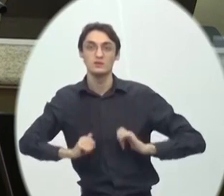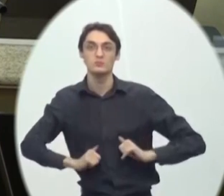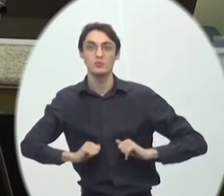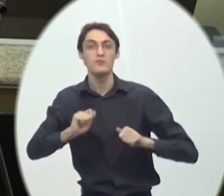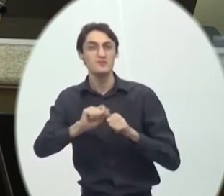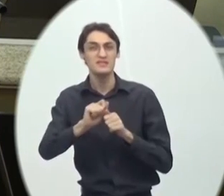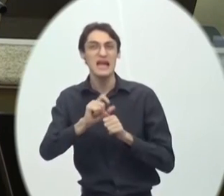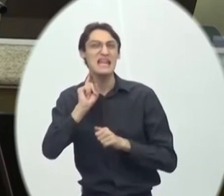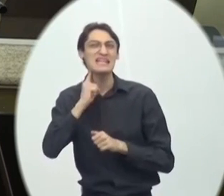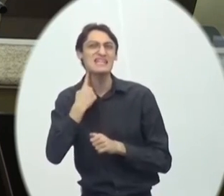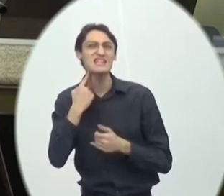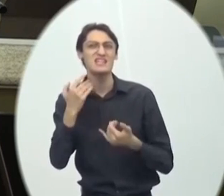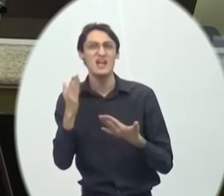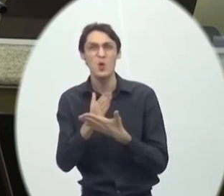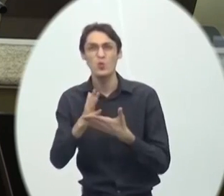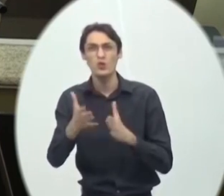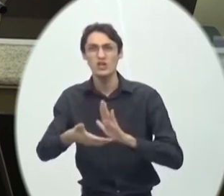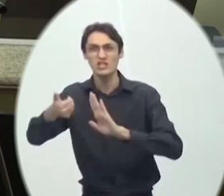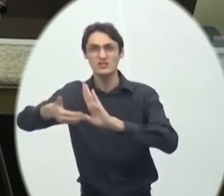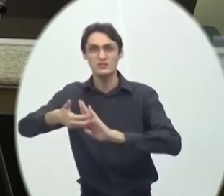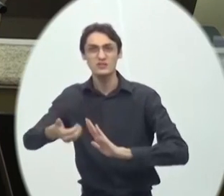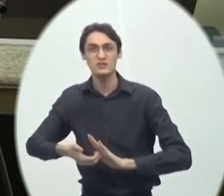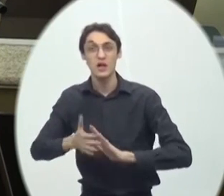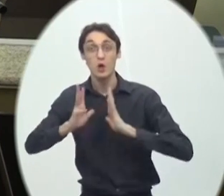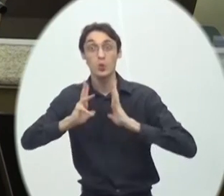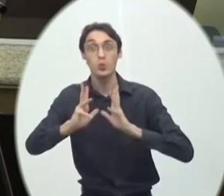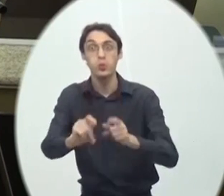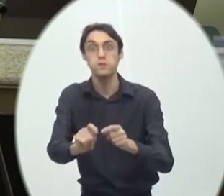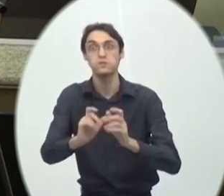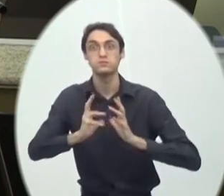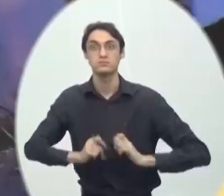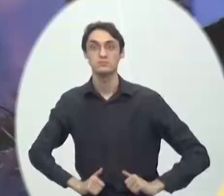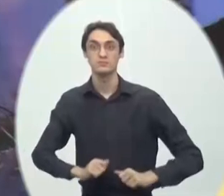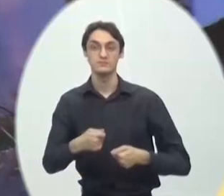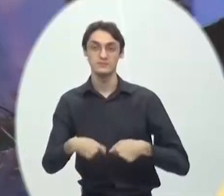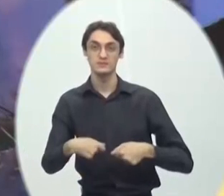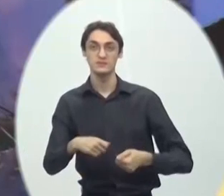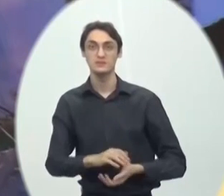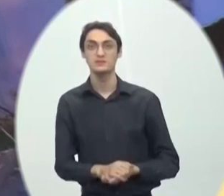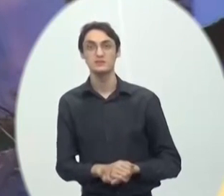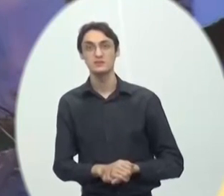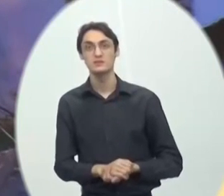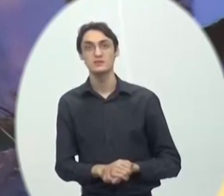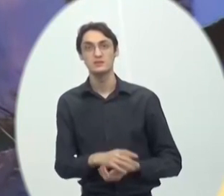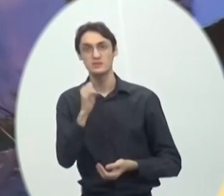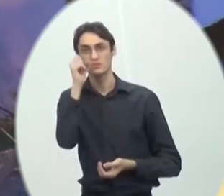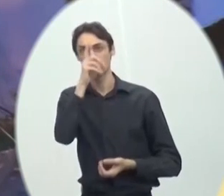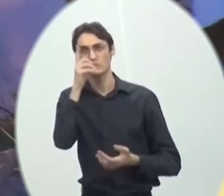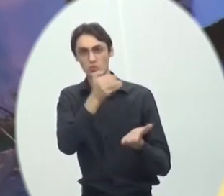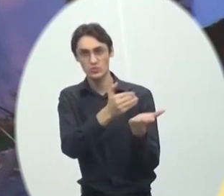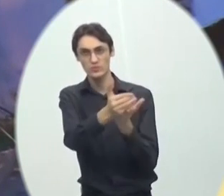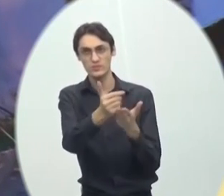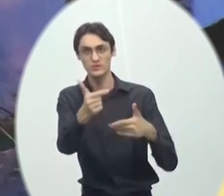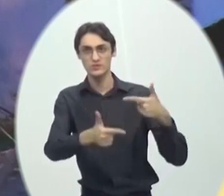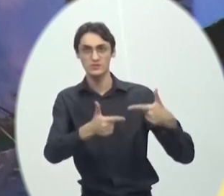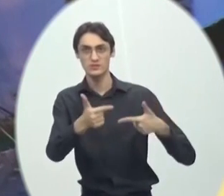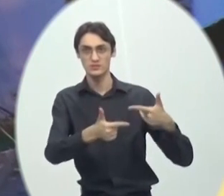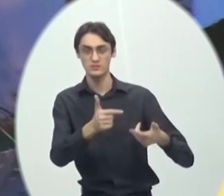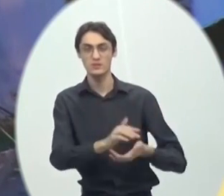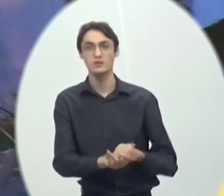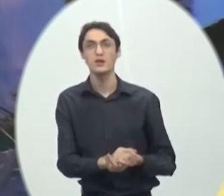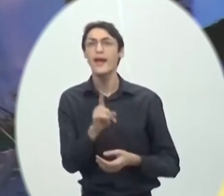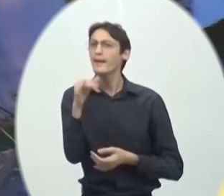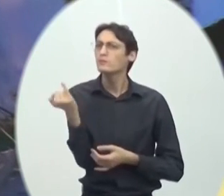entulhos, tem que fazer a limpeza geral. E a marca no final da semana passada começou os trabalhos. Então eu quero dizer o